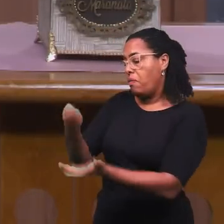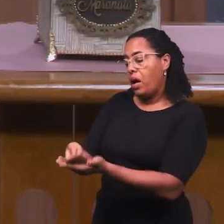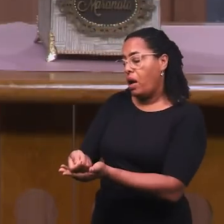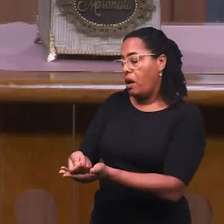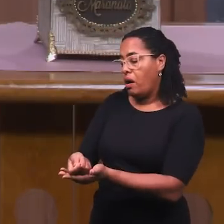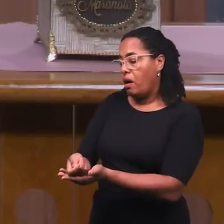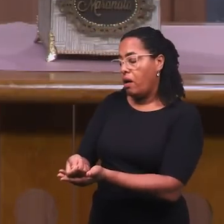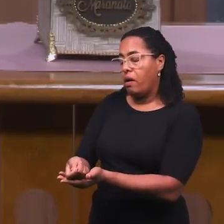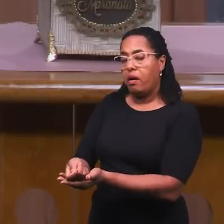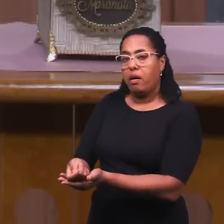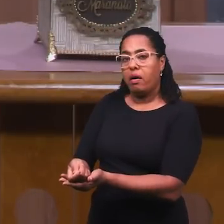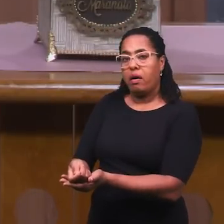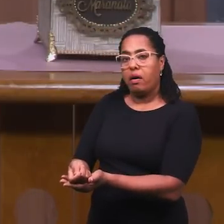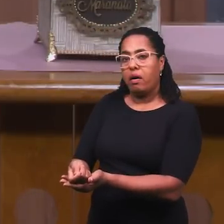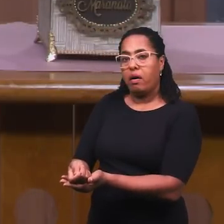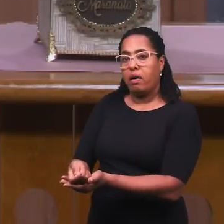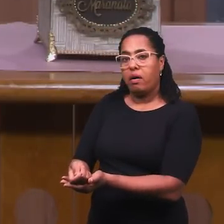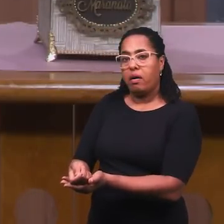te pagar,